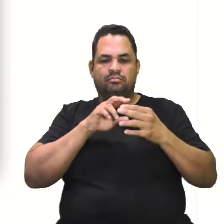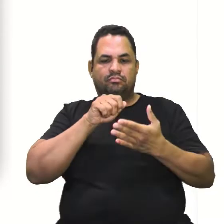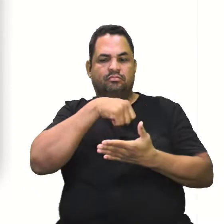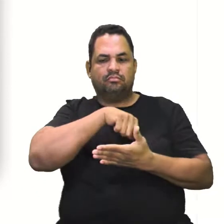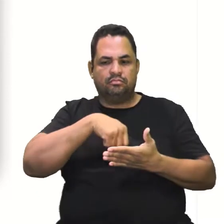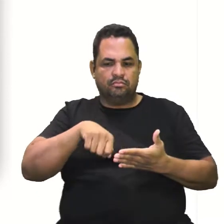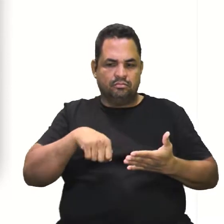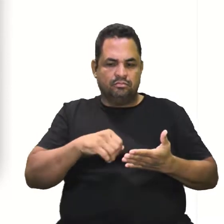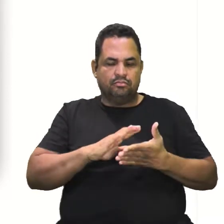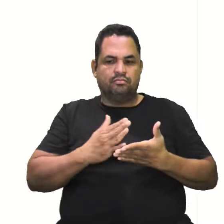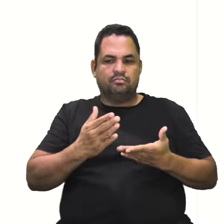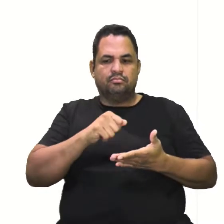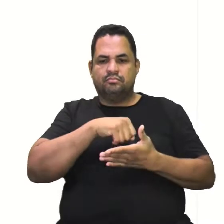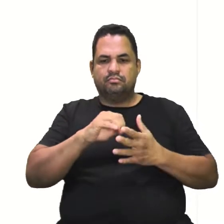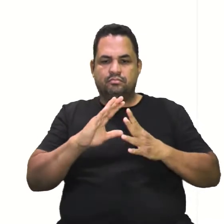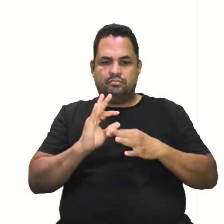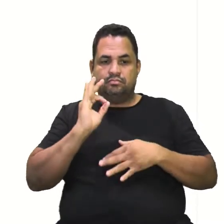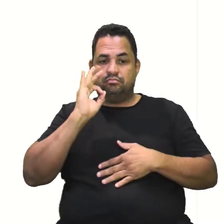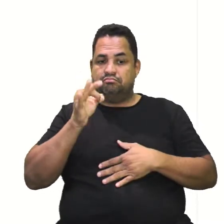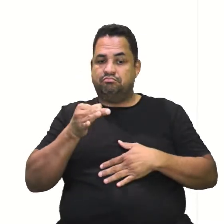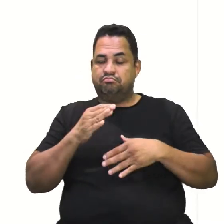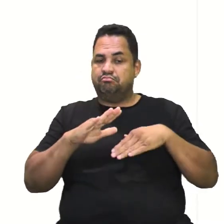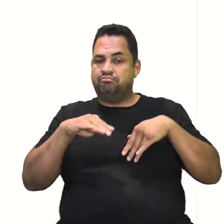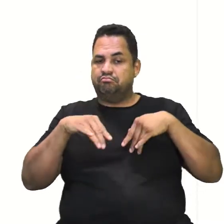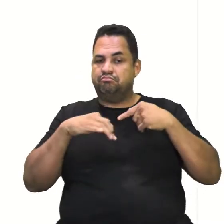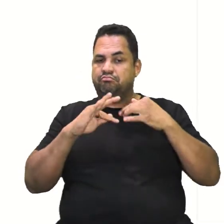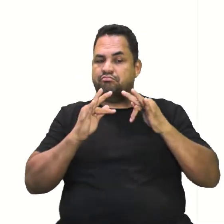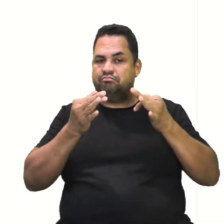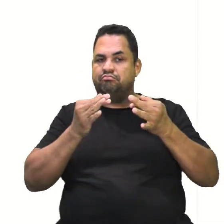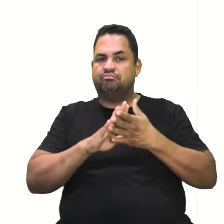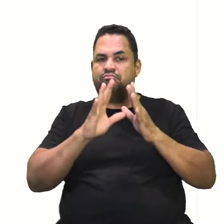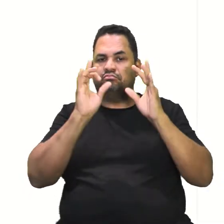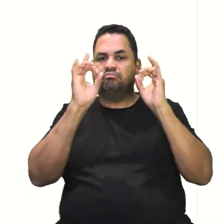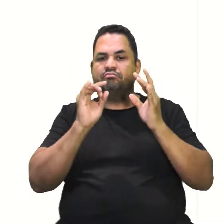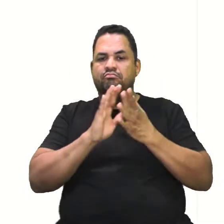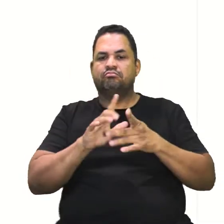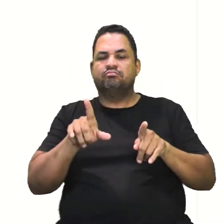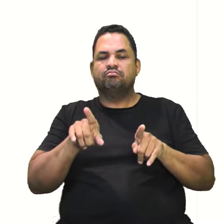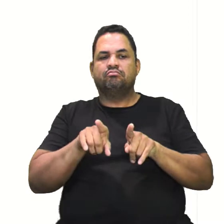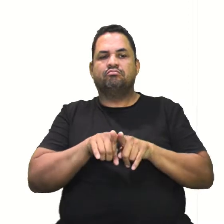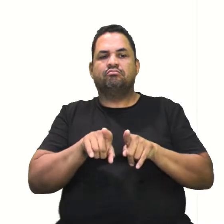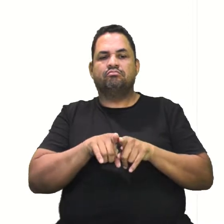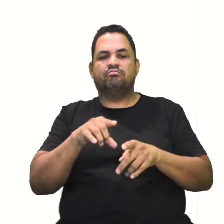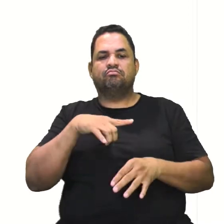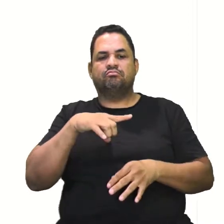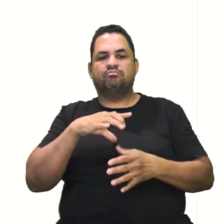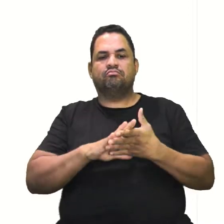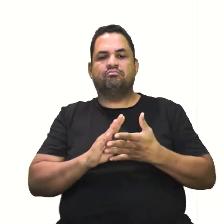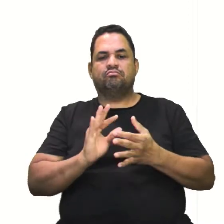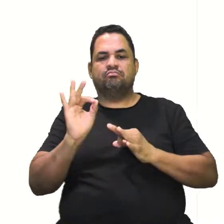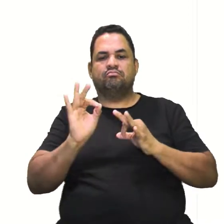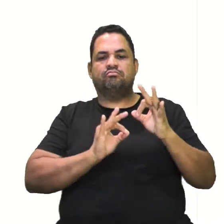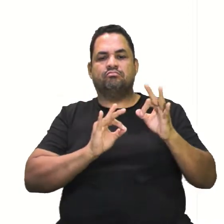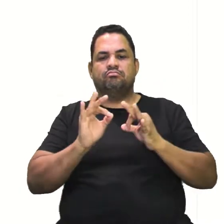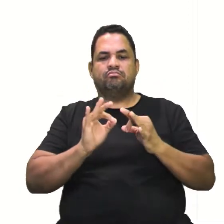as anotações, tá? Anotem que vai dar certo. Vamos lá aos detalhes agora. Também temos uma construção de um teorema de